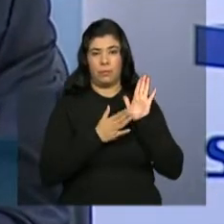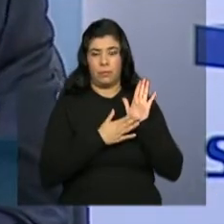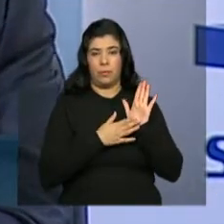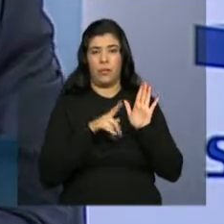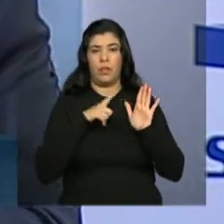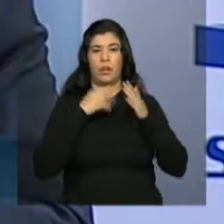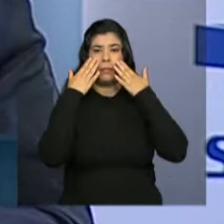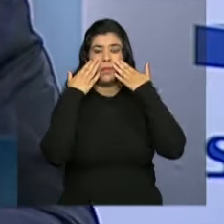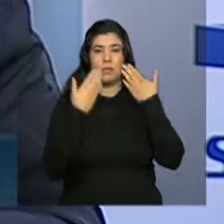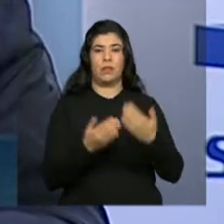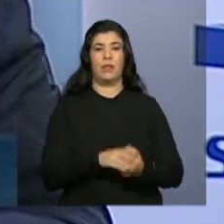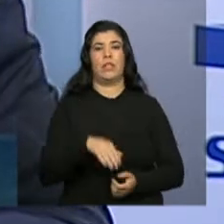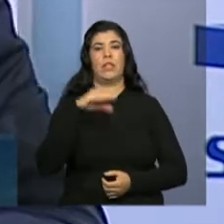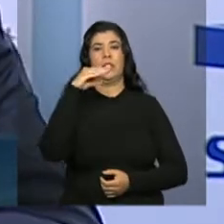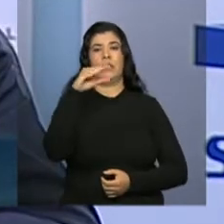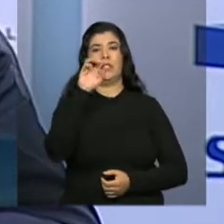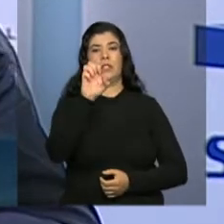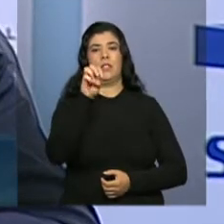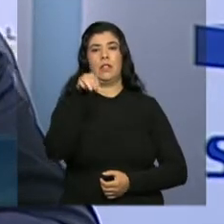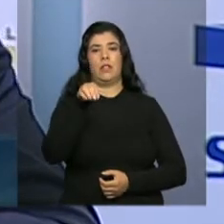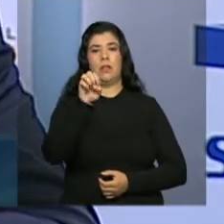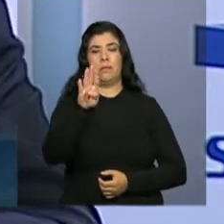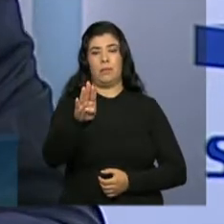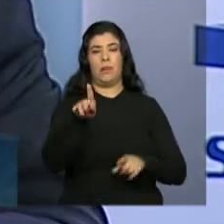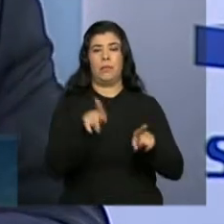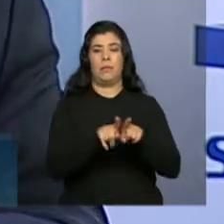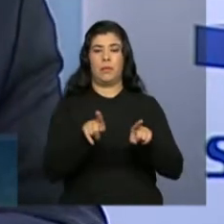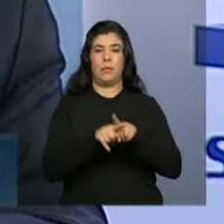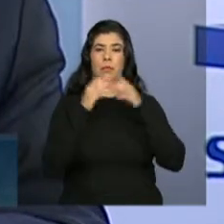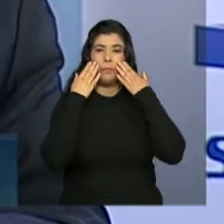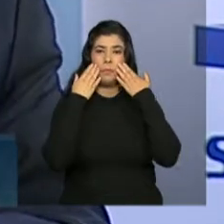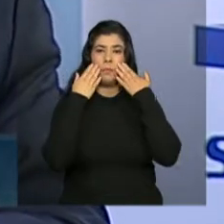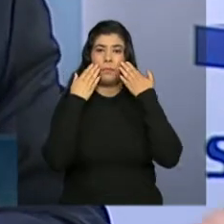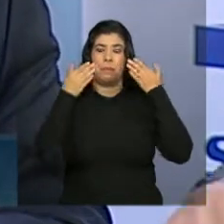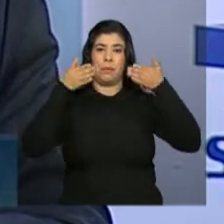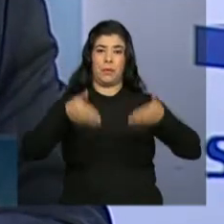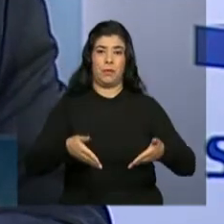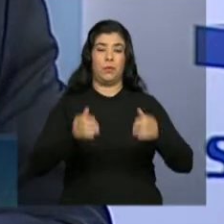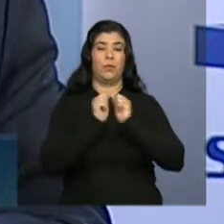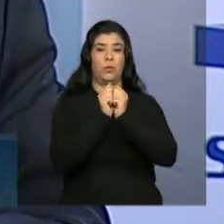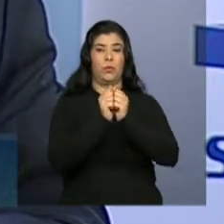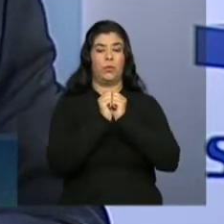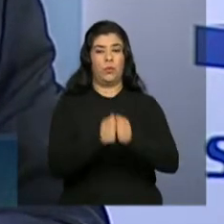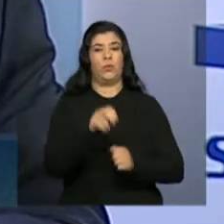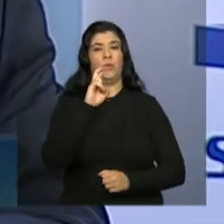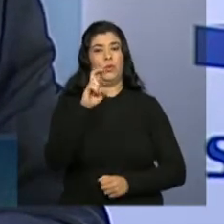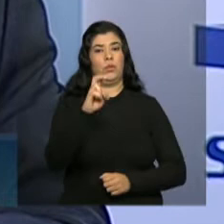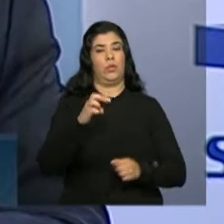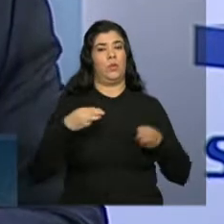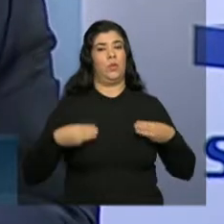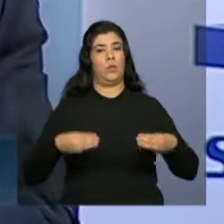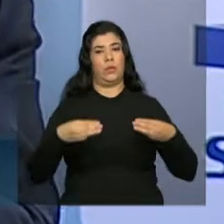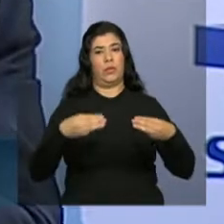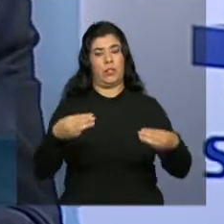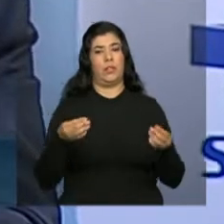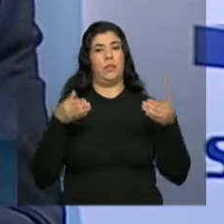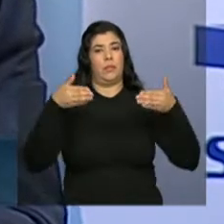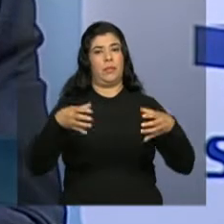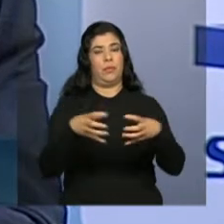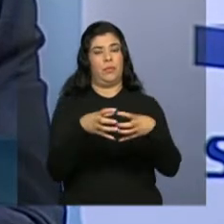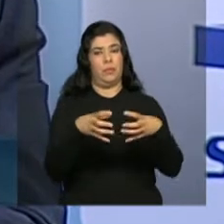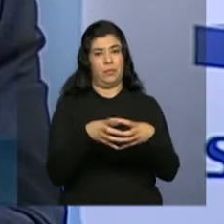Semed tolerando o sapato ficou a participação intensa dos cinco Ministérios que participam da Semed